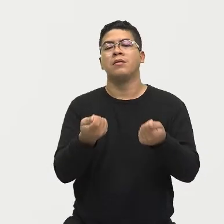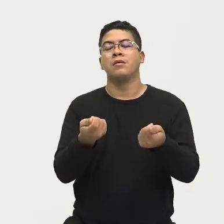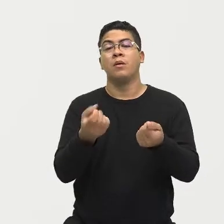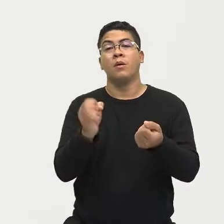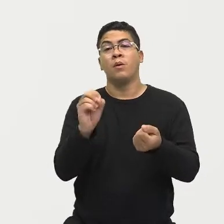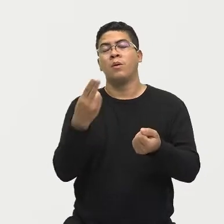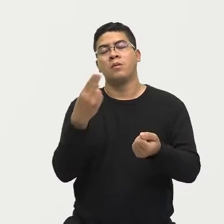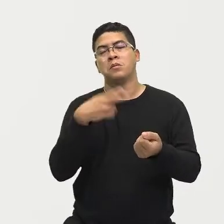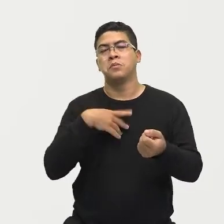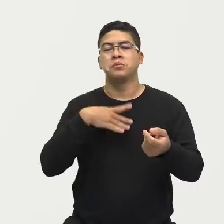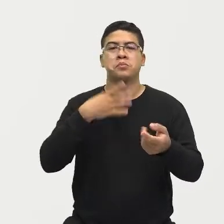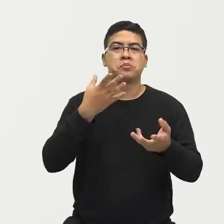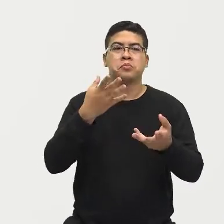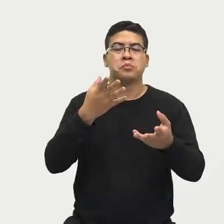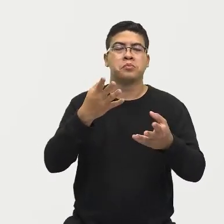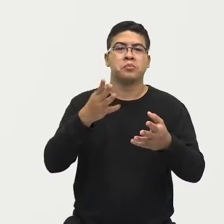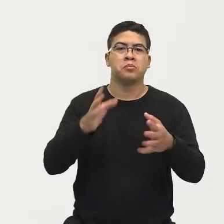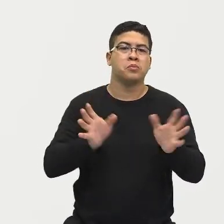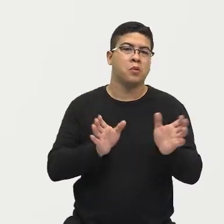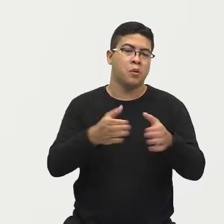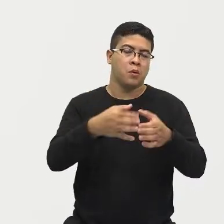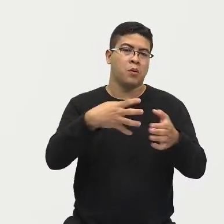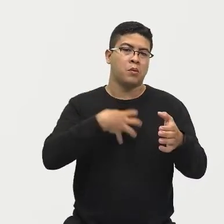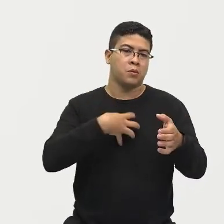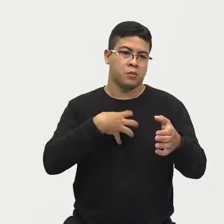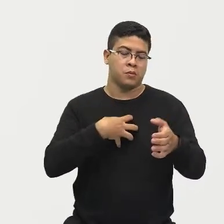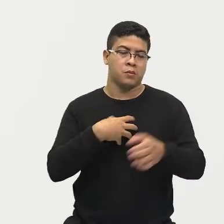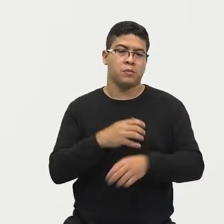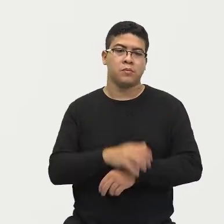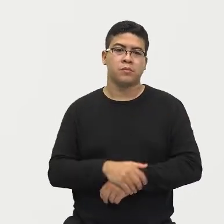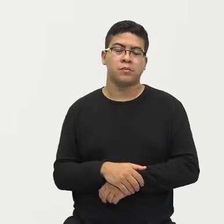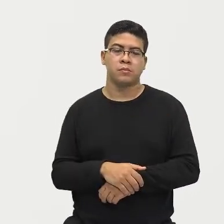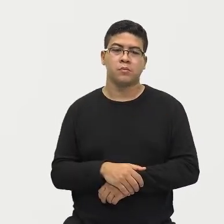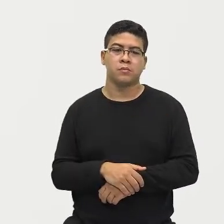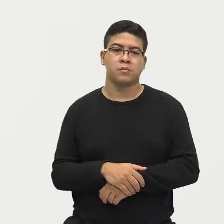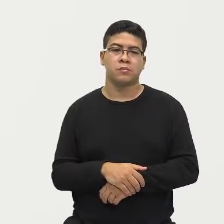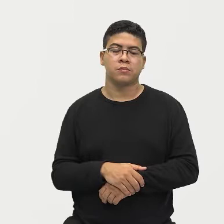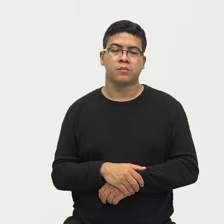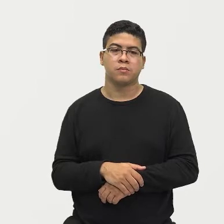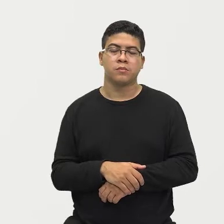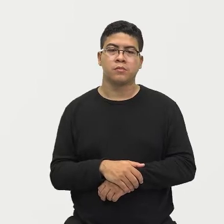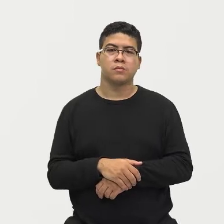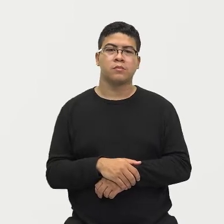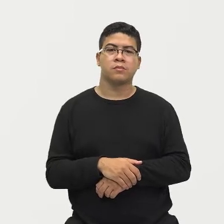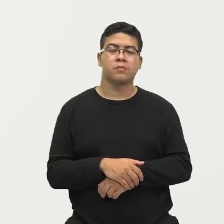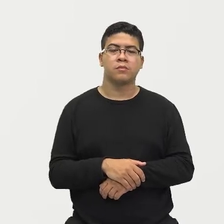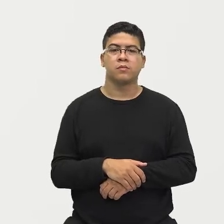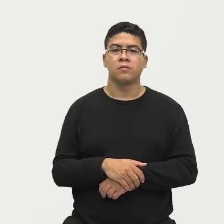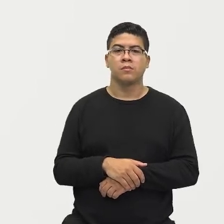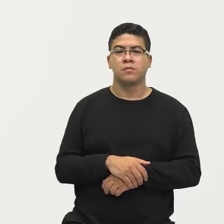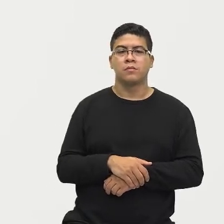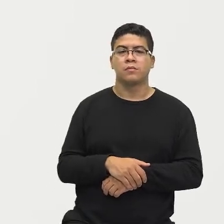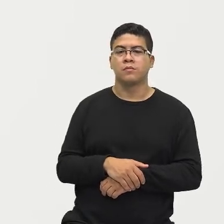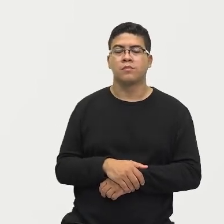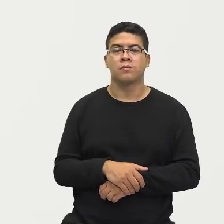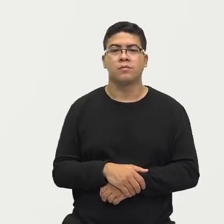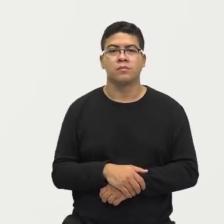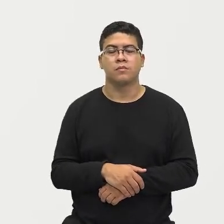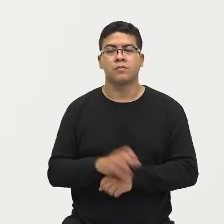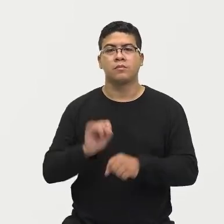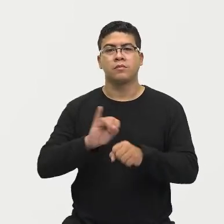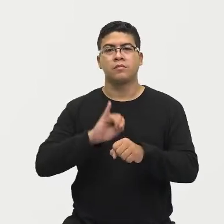estados. Olha só, dá uma olhada aqui no conceito dessa função,